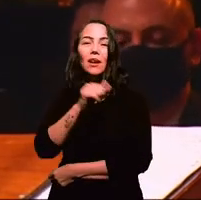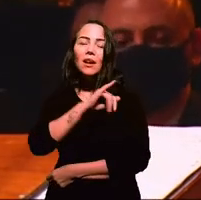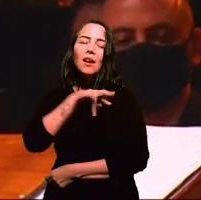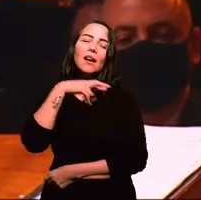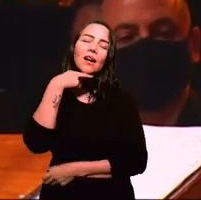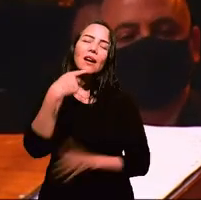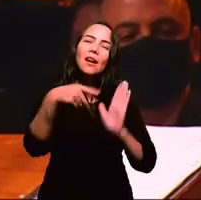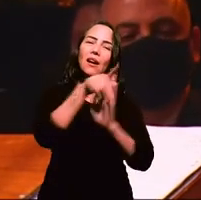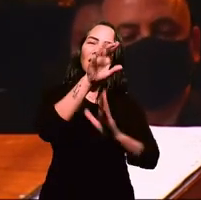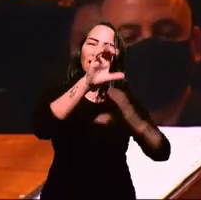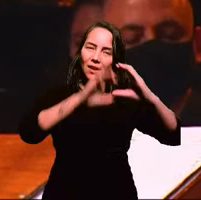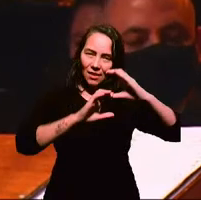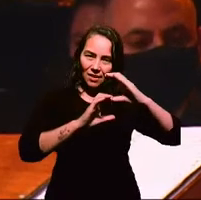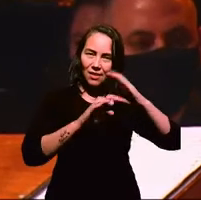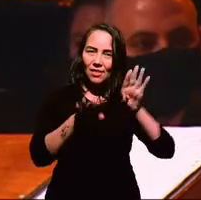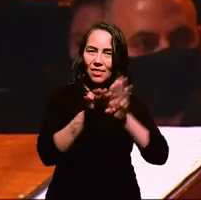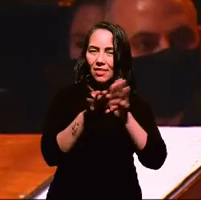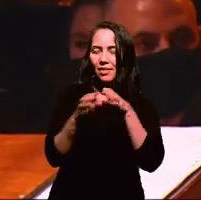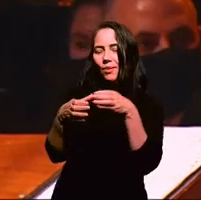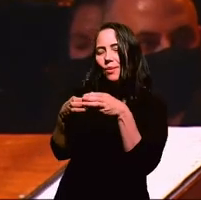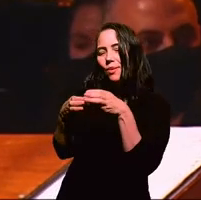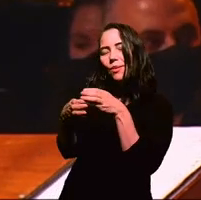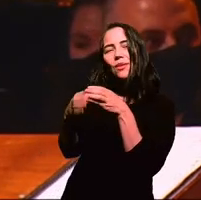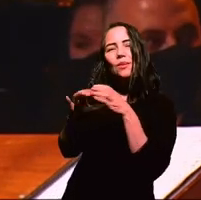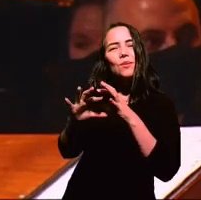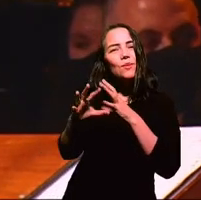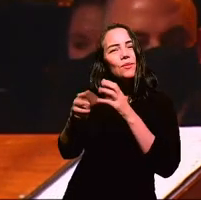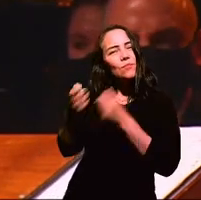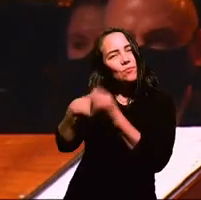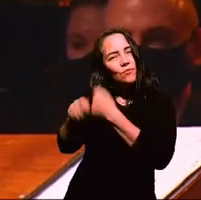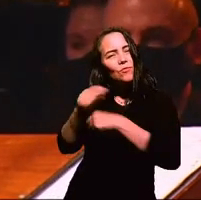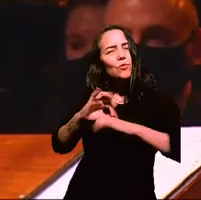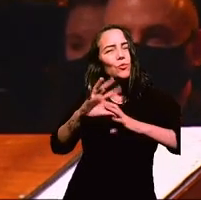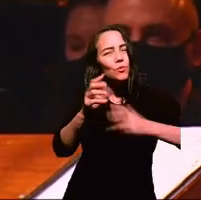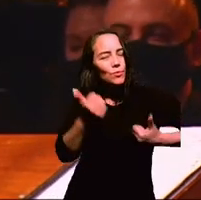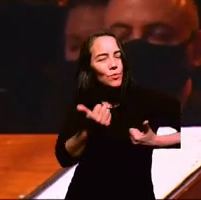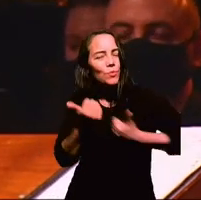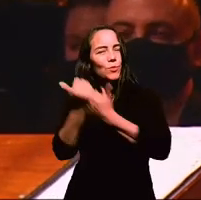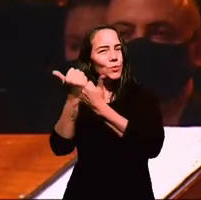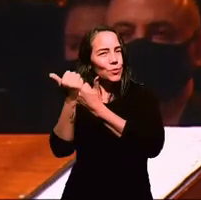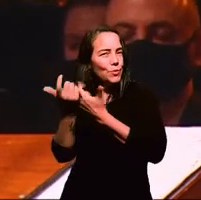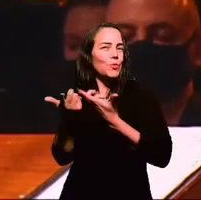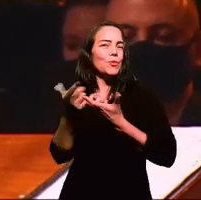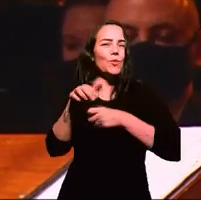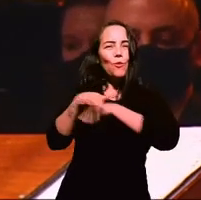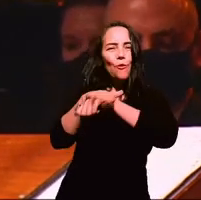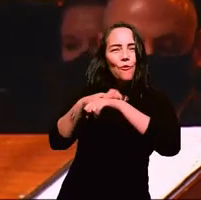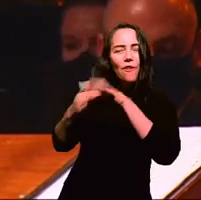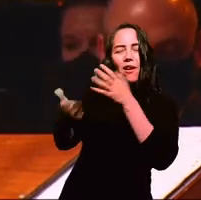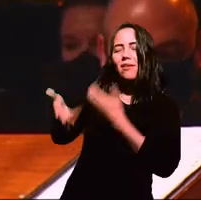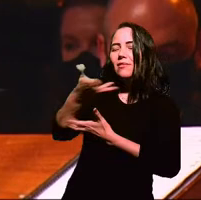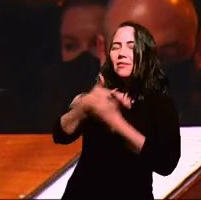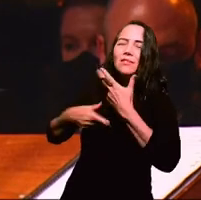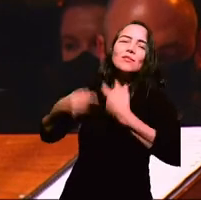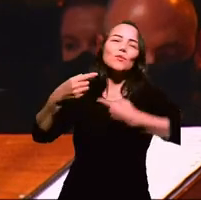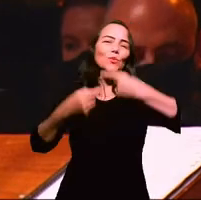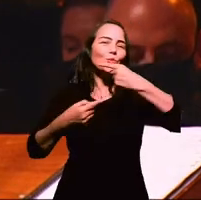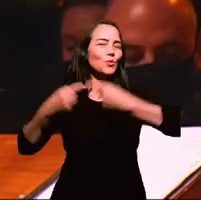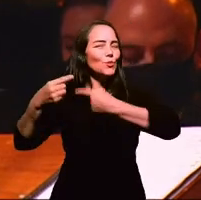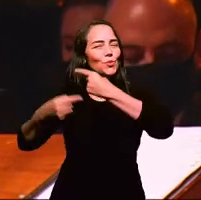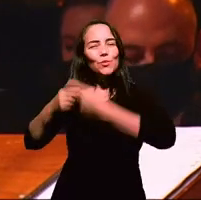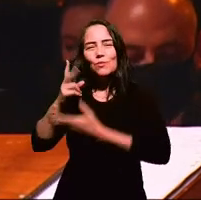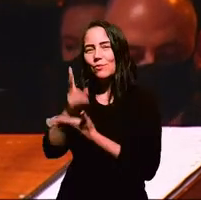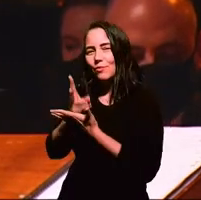SCAR, ao Conselho, por todo o apoio recebido, pelas conversas, pelo diálogo